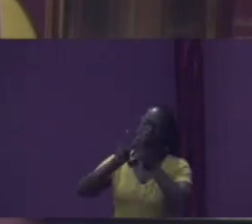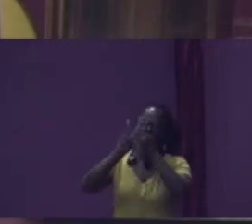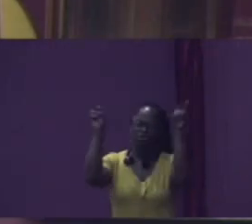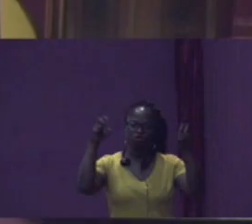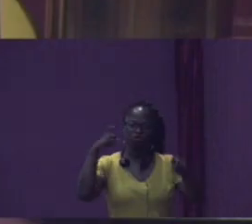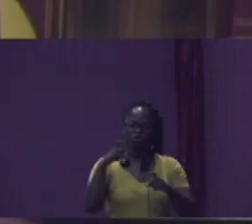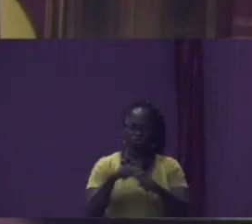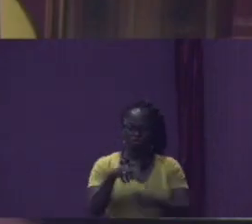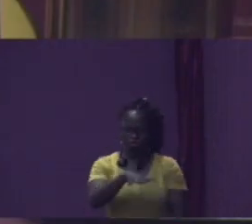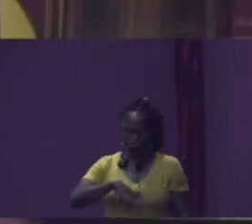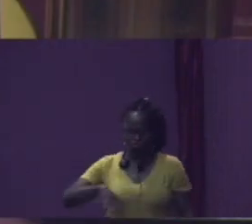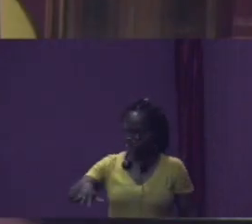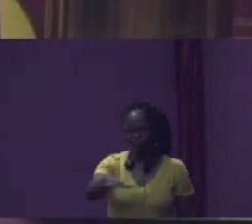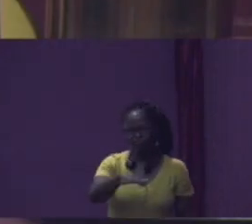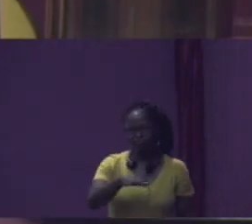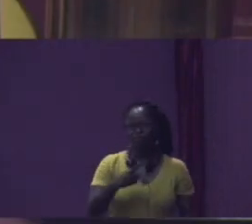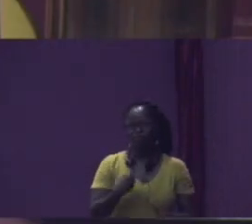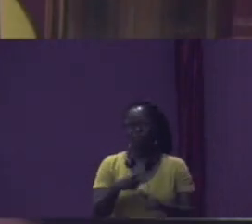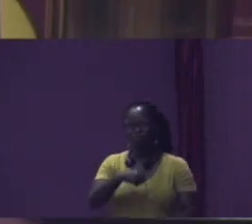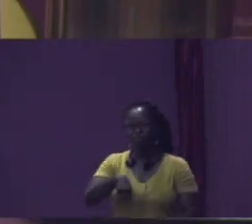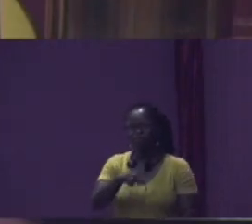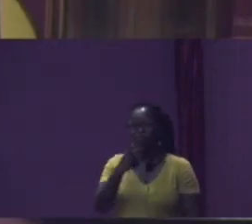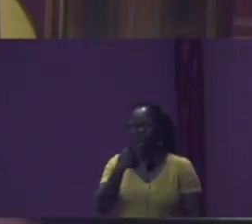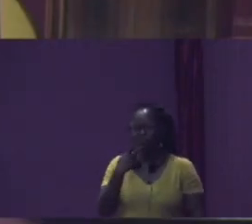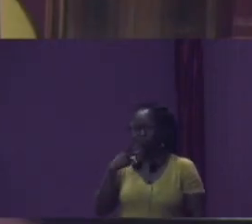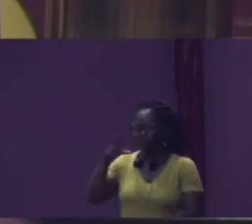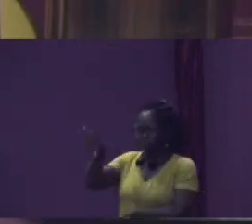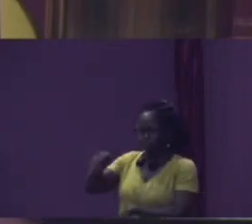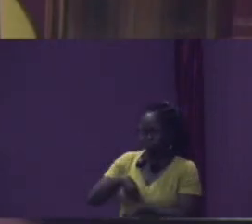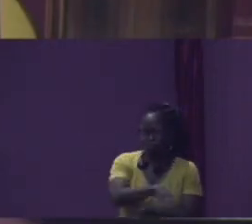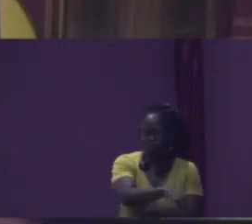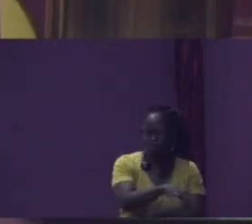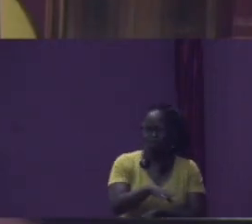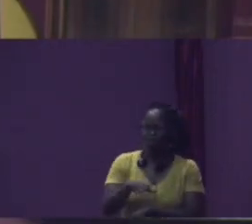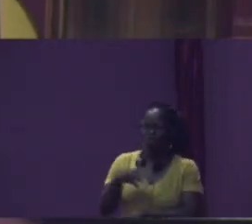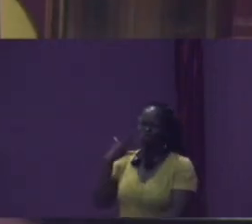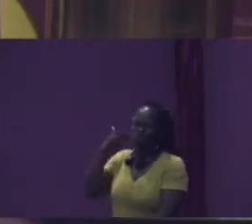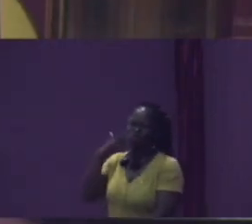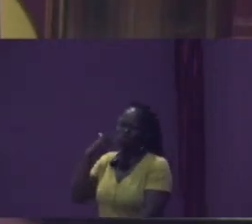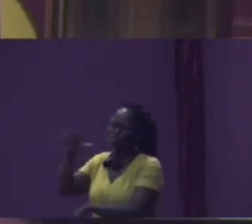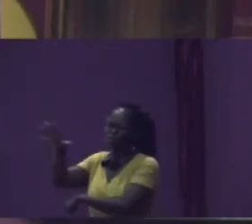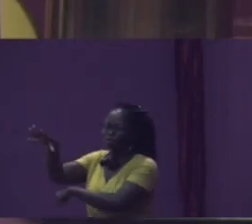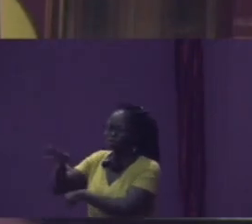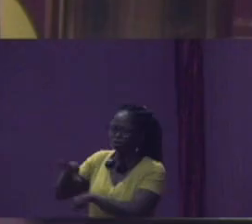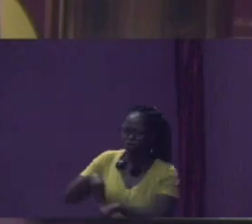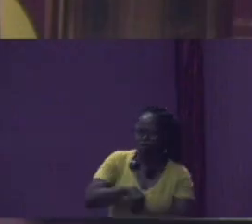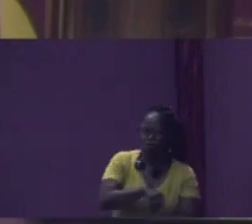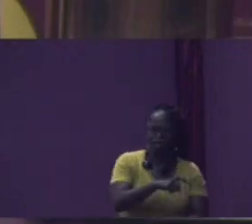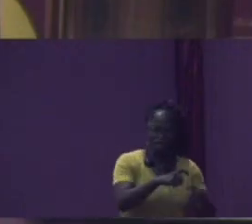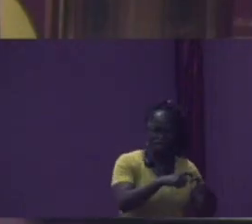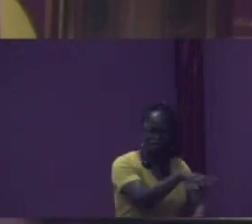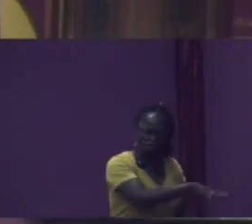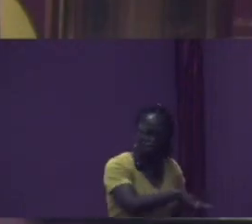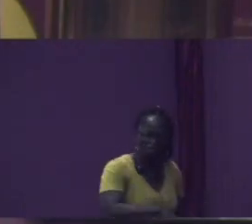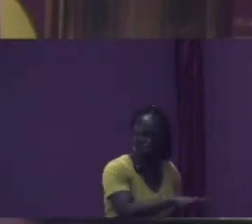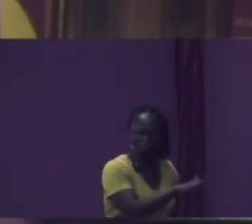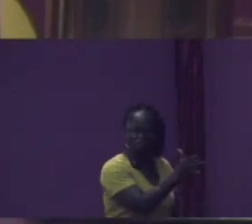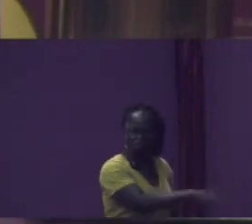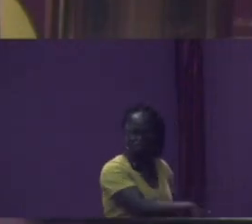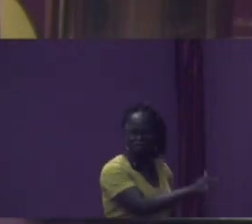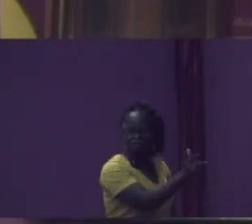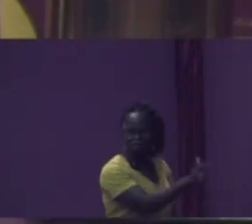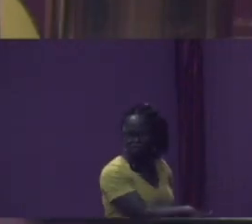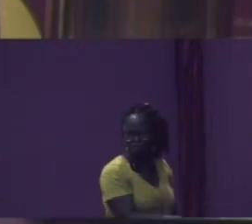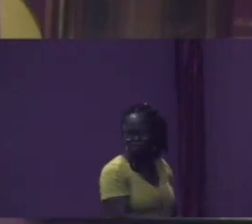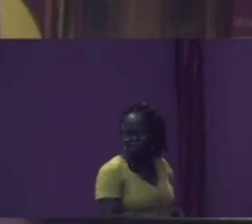medicalização, porque às vezes a gente acaba reiterando um discurso de que é medicalizado e a gente